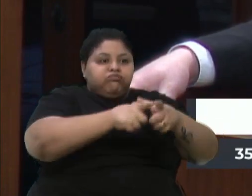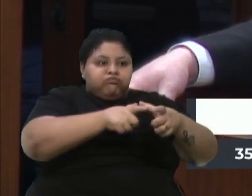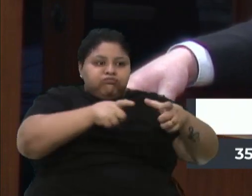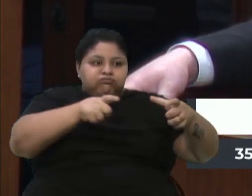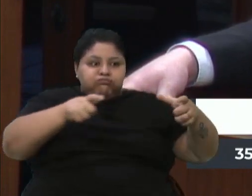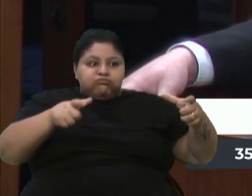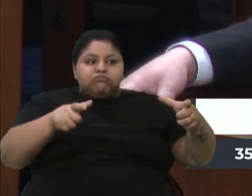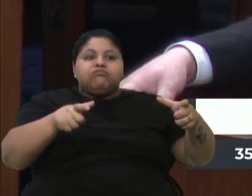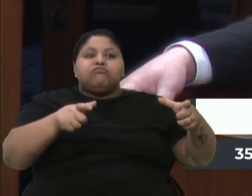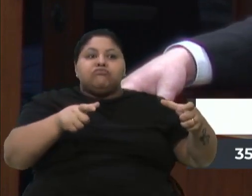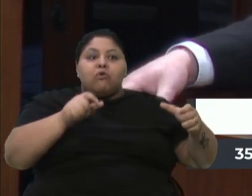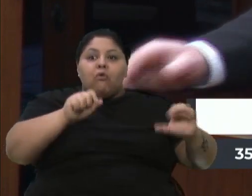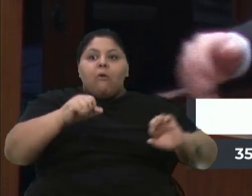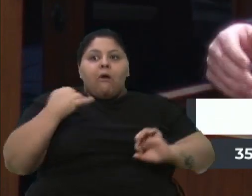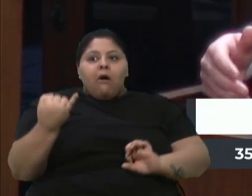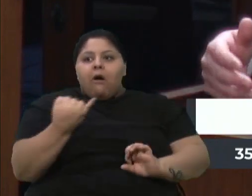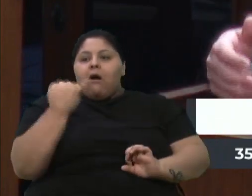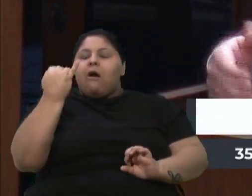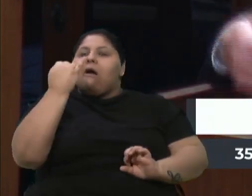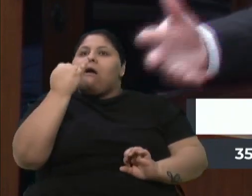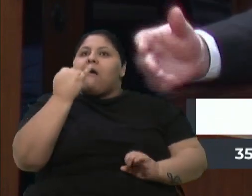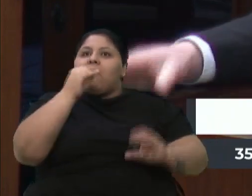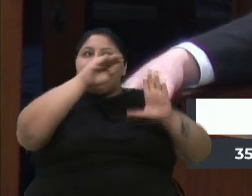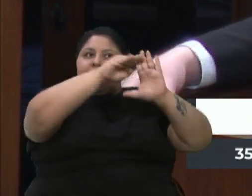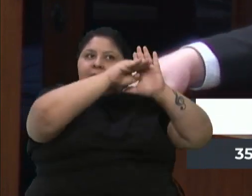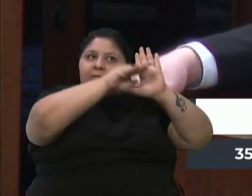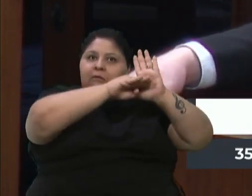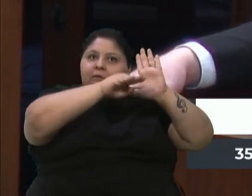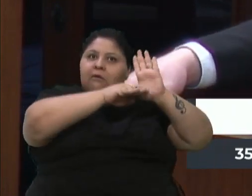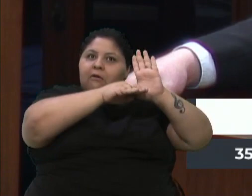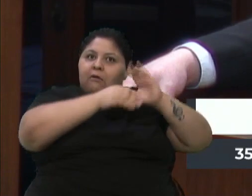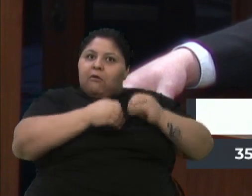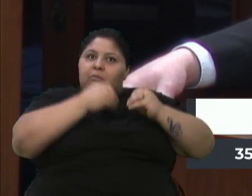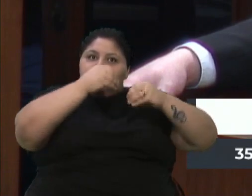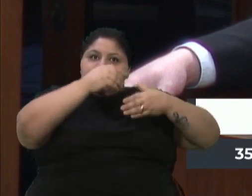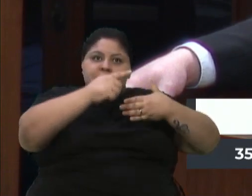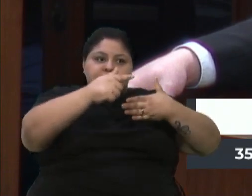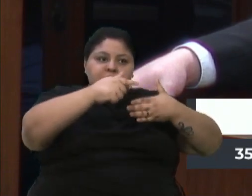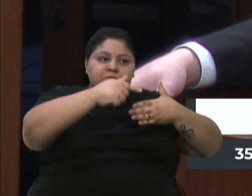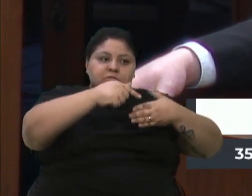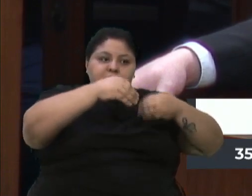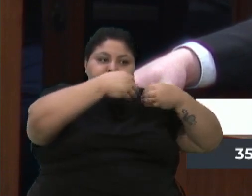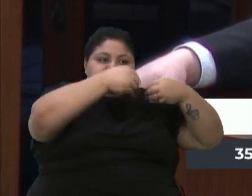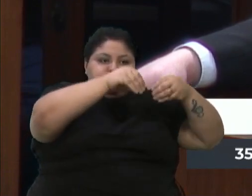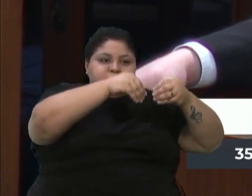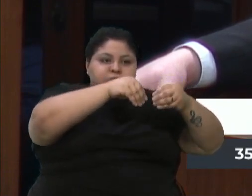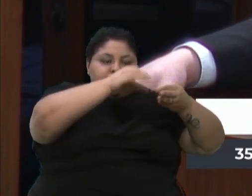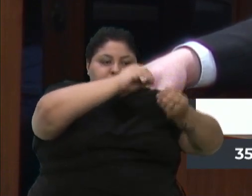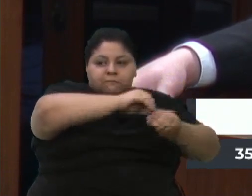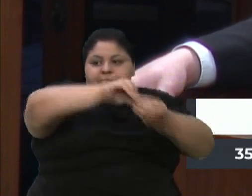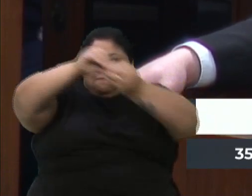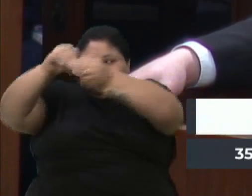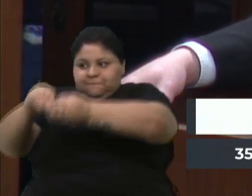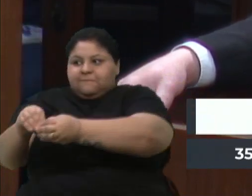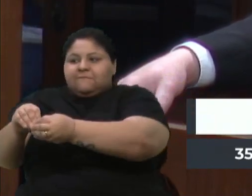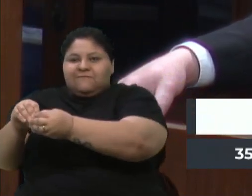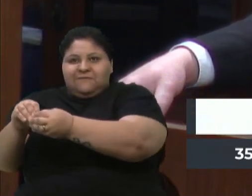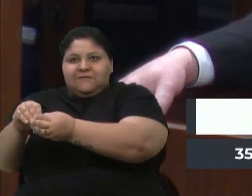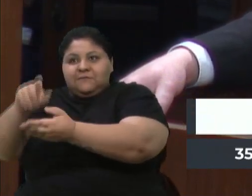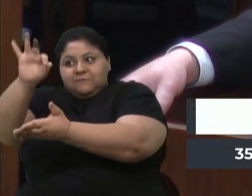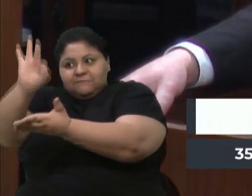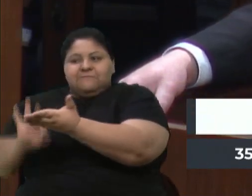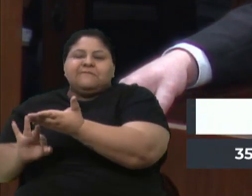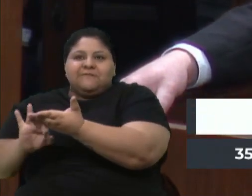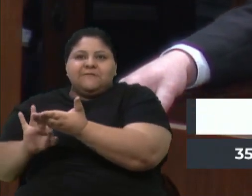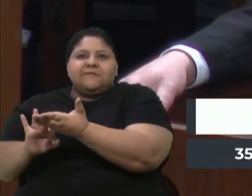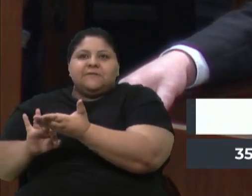muito importante para que os programas possam sair do papel. Então, os últimos projetos, que foi o do Alvará